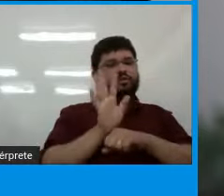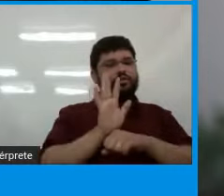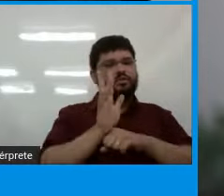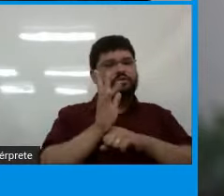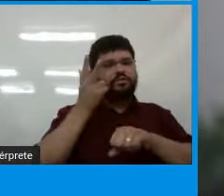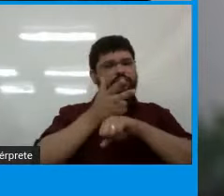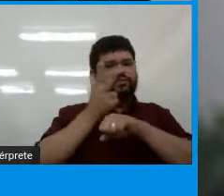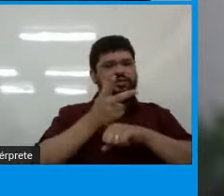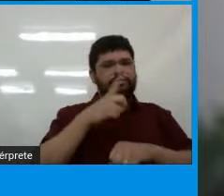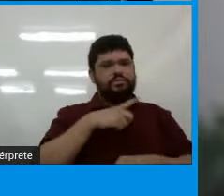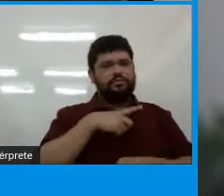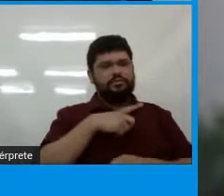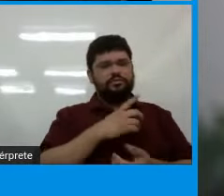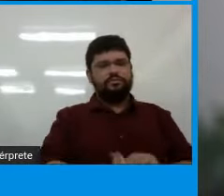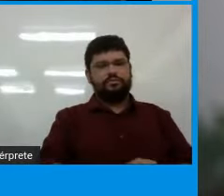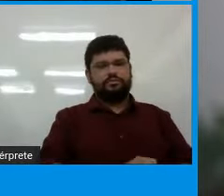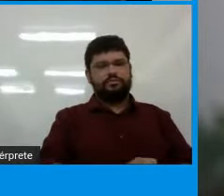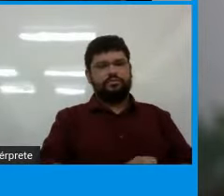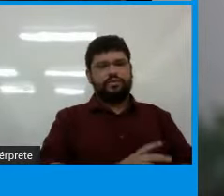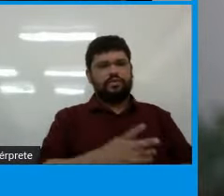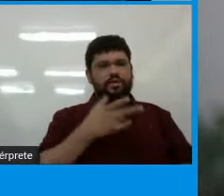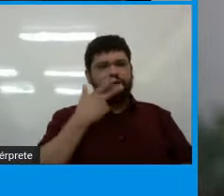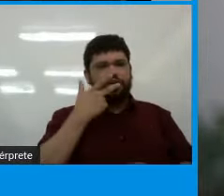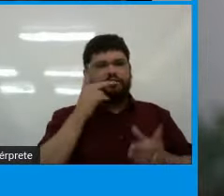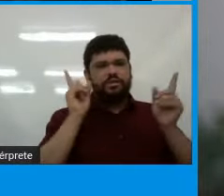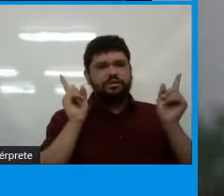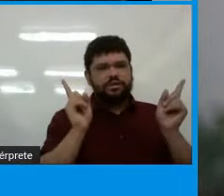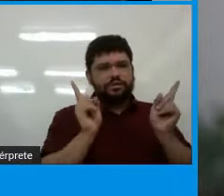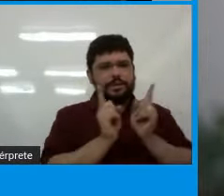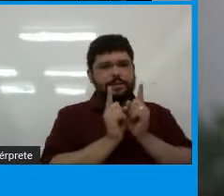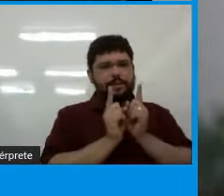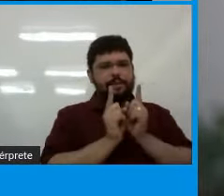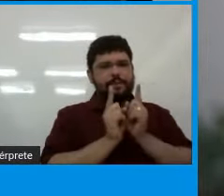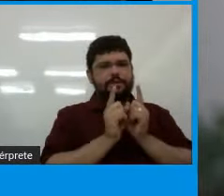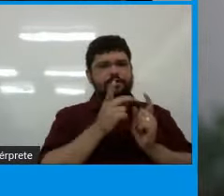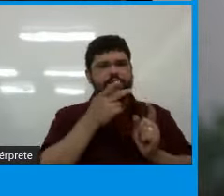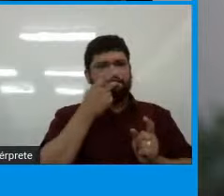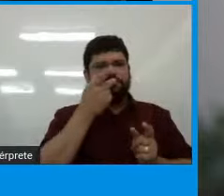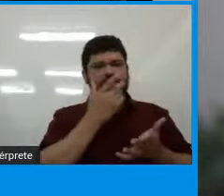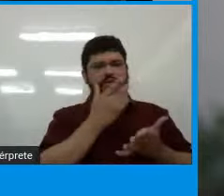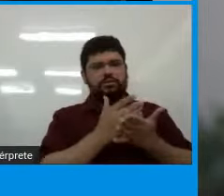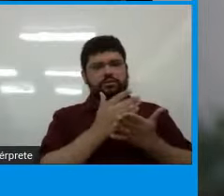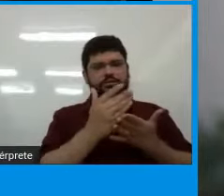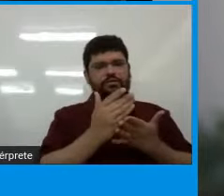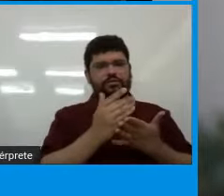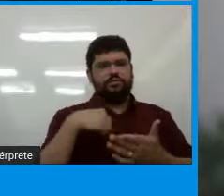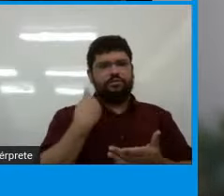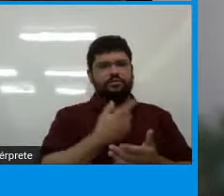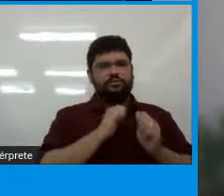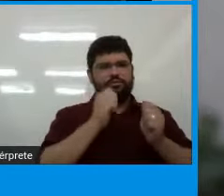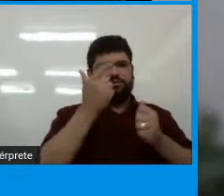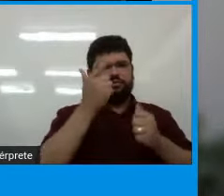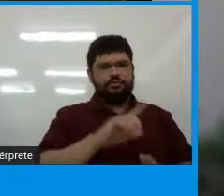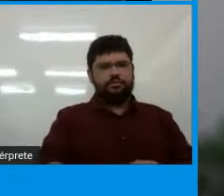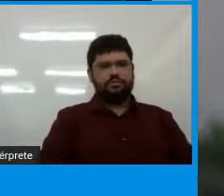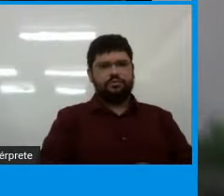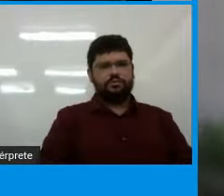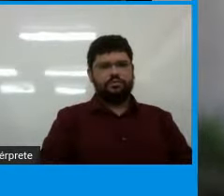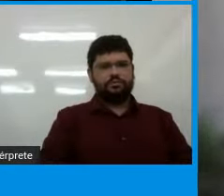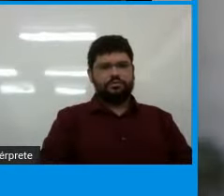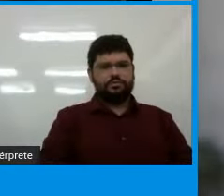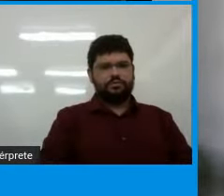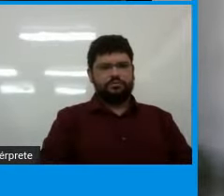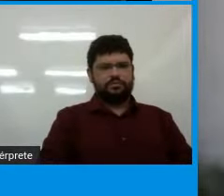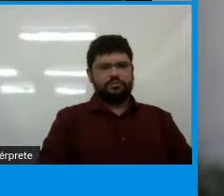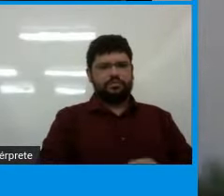pequeno vídeo, né? Uma mensagem que eu trago aí para vocês, logo no início, para que a gente prossiga. Na biologia, a gente aprende uma